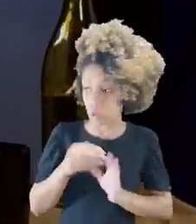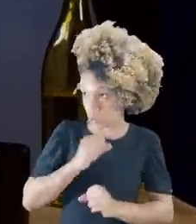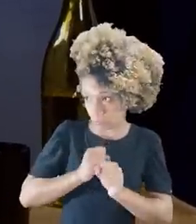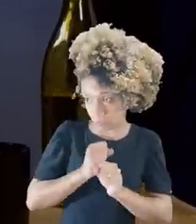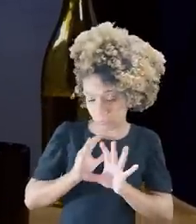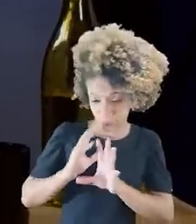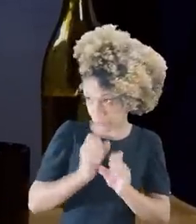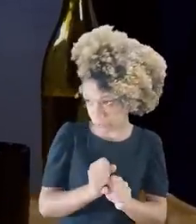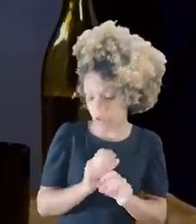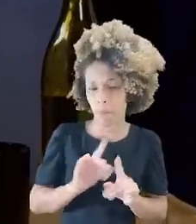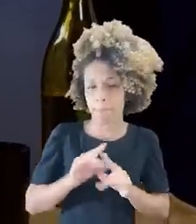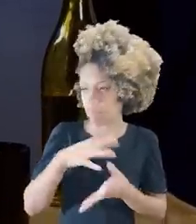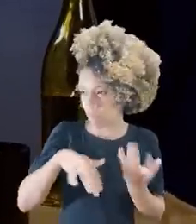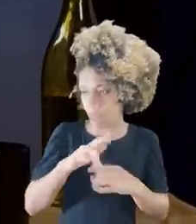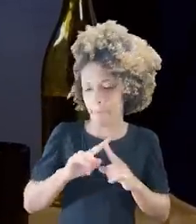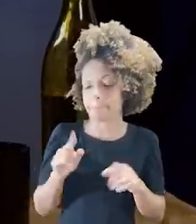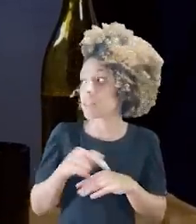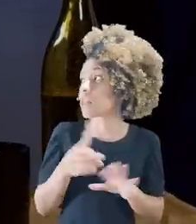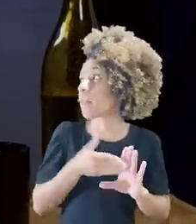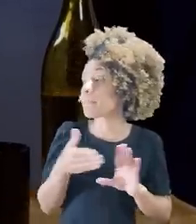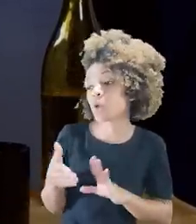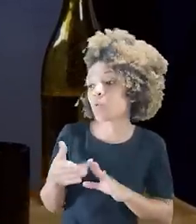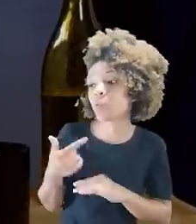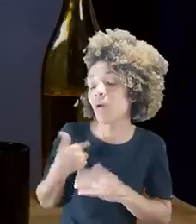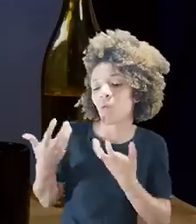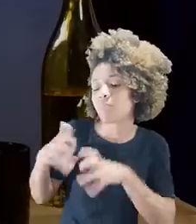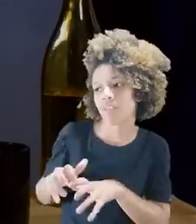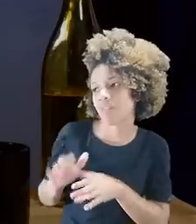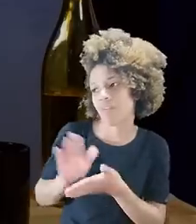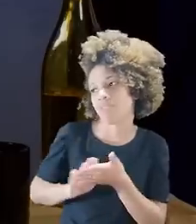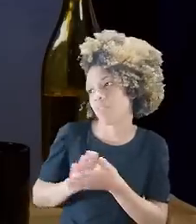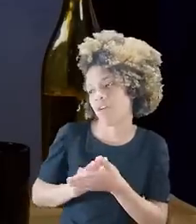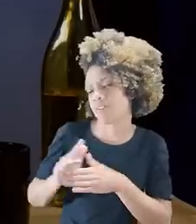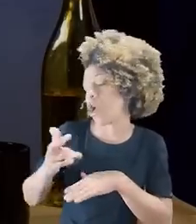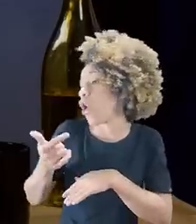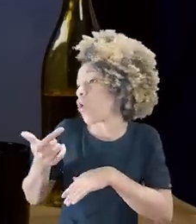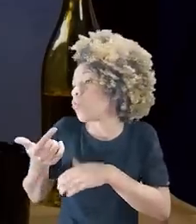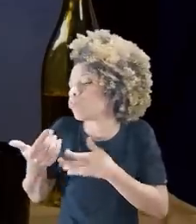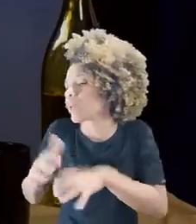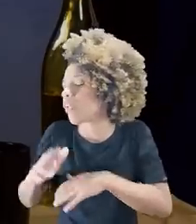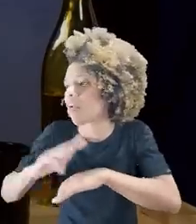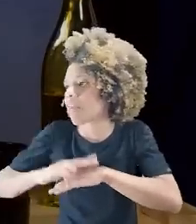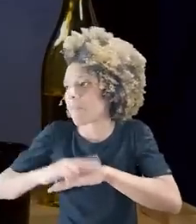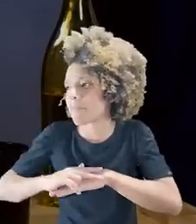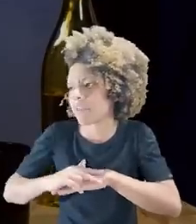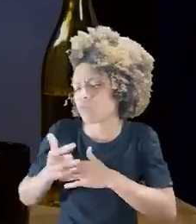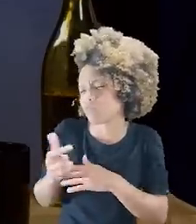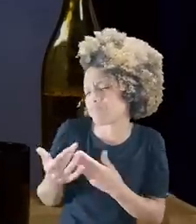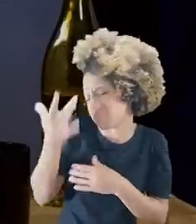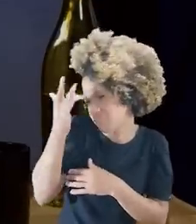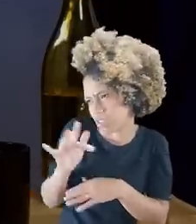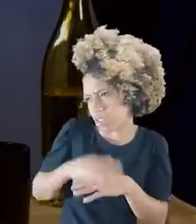coisas a sonhar com o futuro a sonhar a eu falei a vida tá aí a vida tá